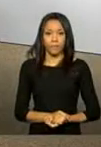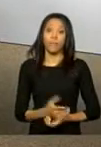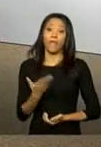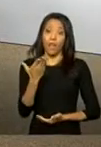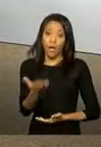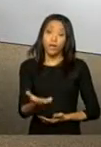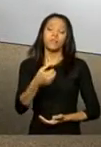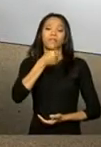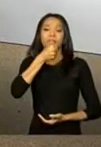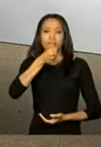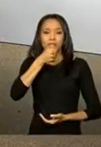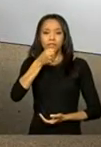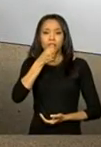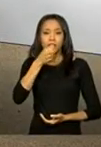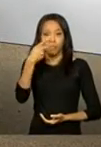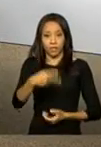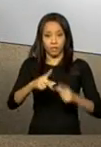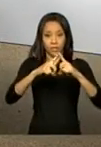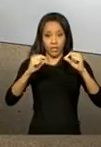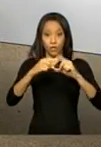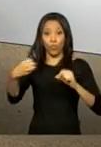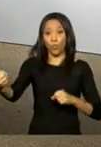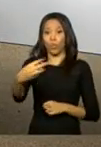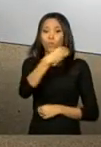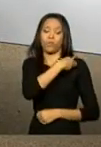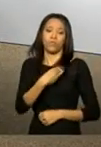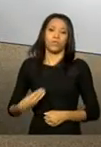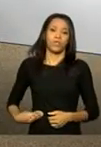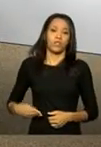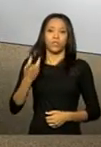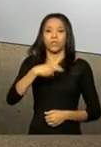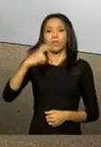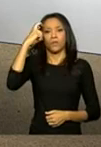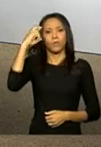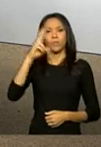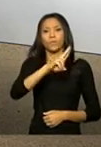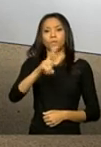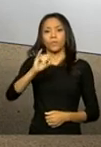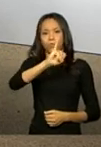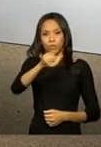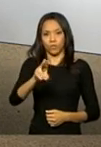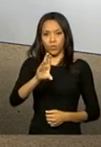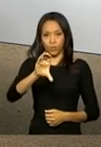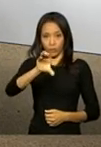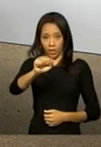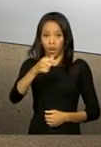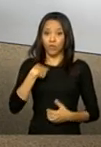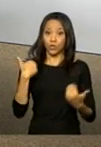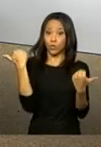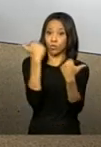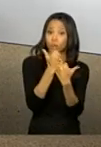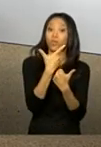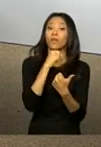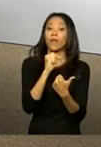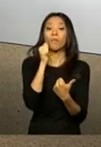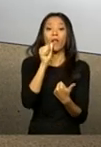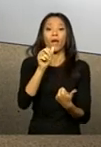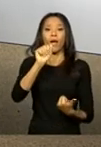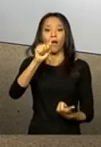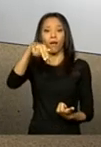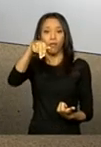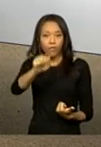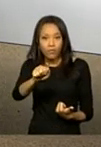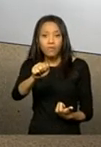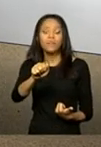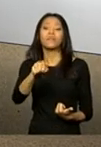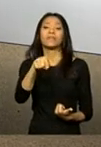Essa foi a entrevista ao vivo de Brasília do novo ministro da Cultura, Juca Ferreira. Ele substituiu Ana Cristina Van